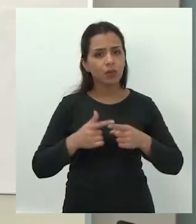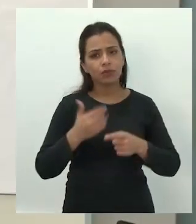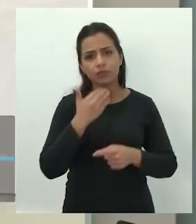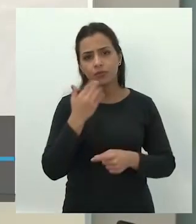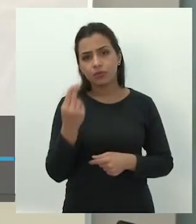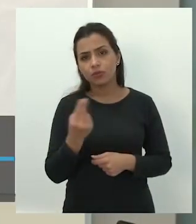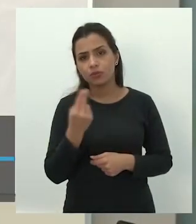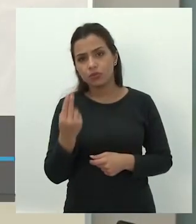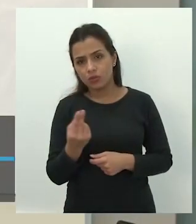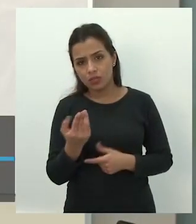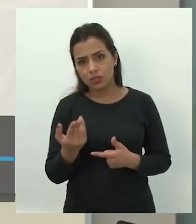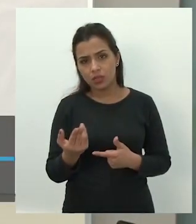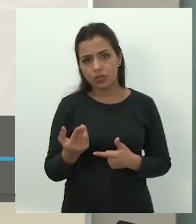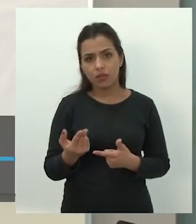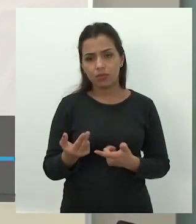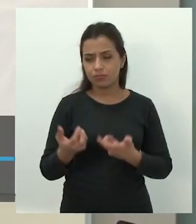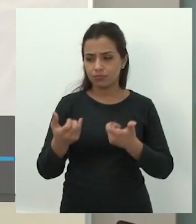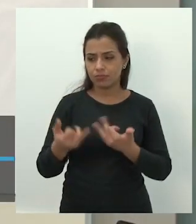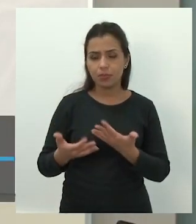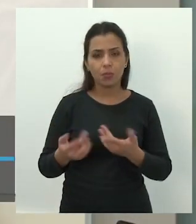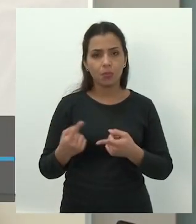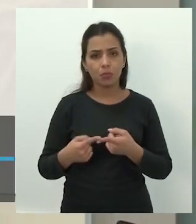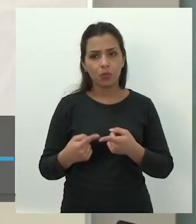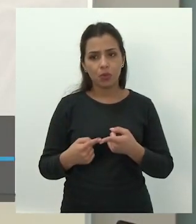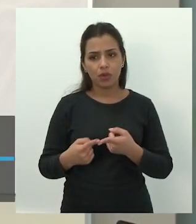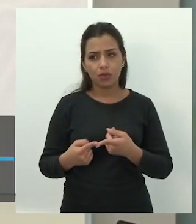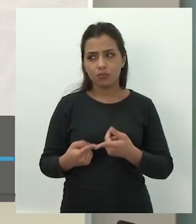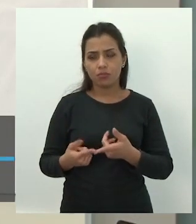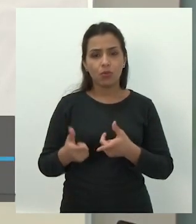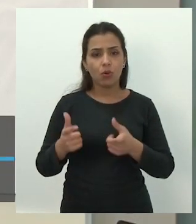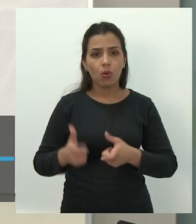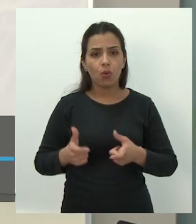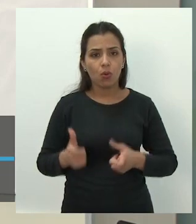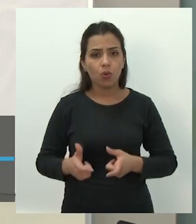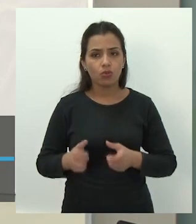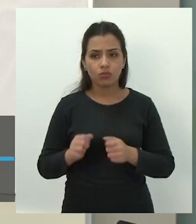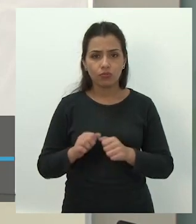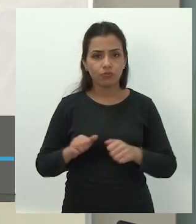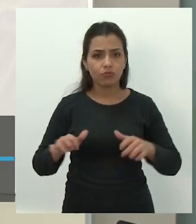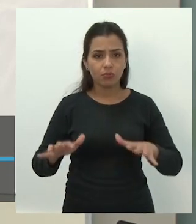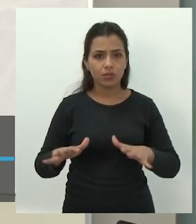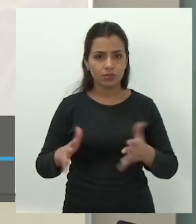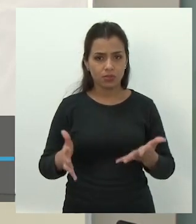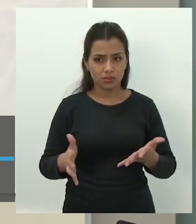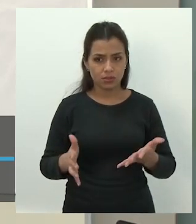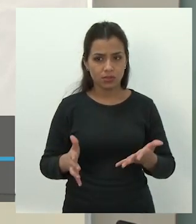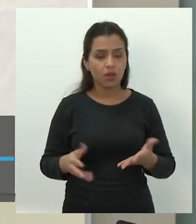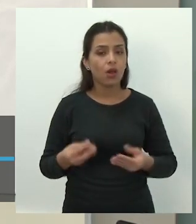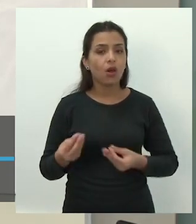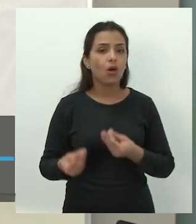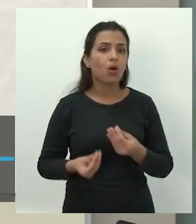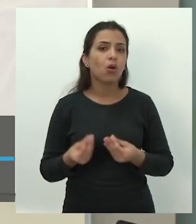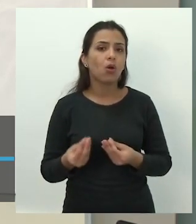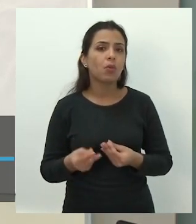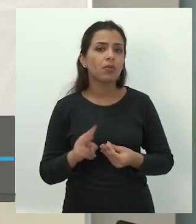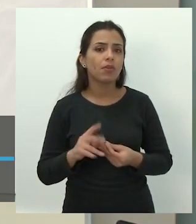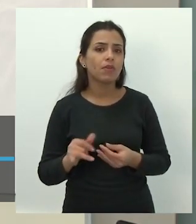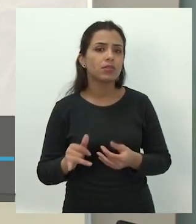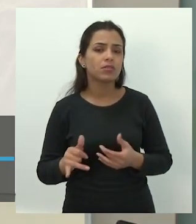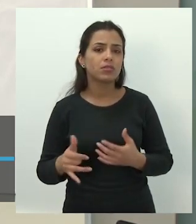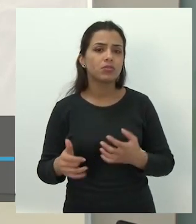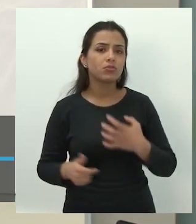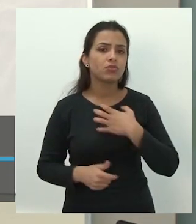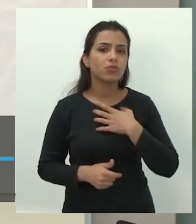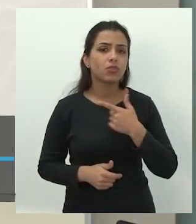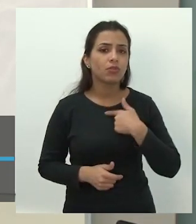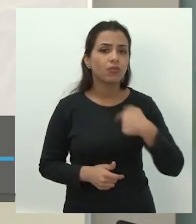mas para onde a gente vai, para quem a gente vai transmitir? Onde isso vai passar? Né? Vai passar aonde? Qual vai ser o mecanismo que eu vou